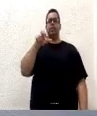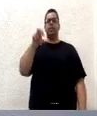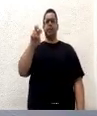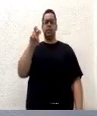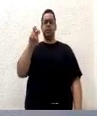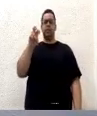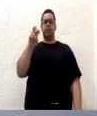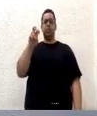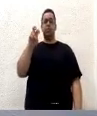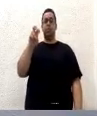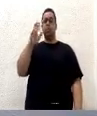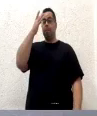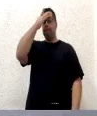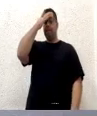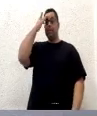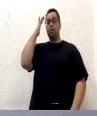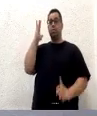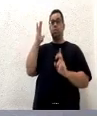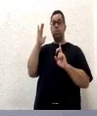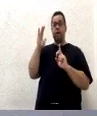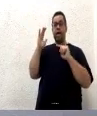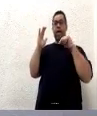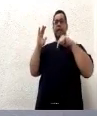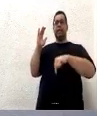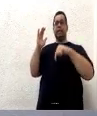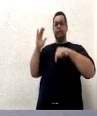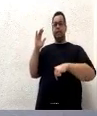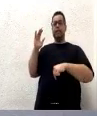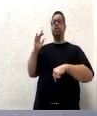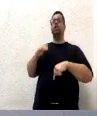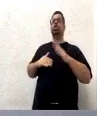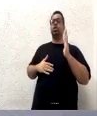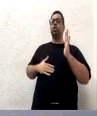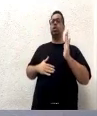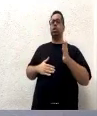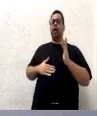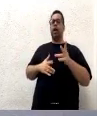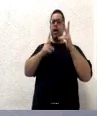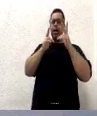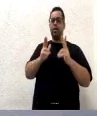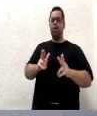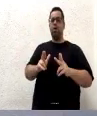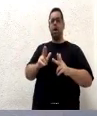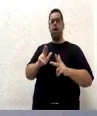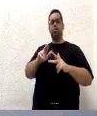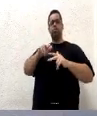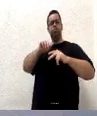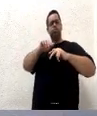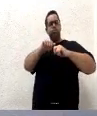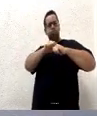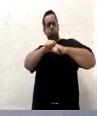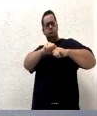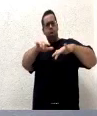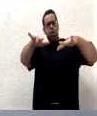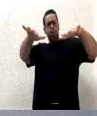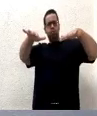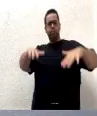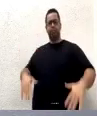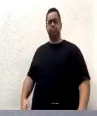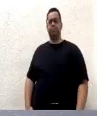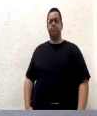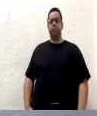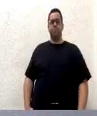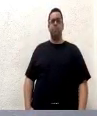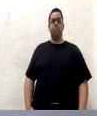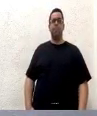65 casos no município. 65 casos a gente identifica como já epidemia, e pela orientação